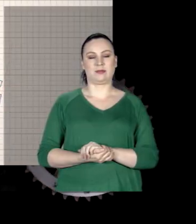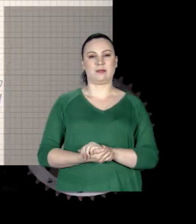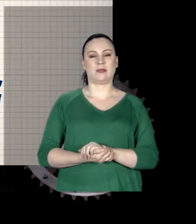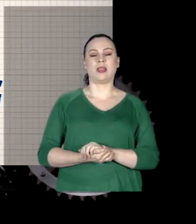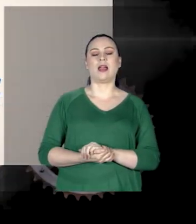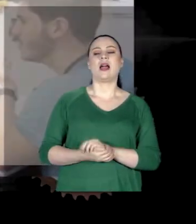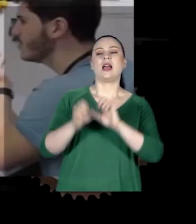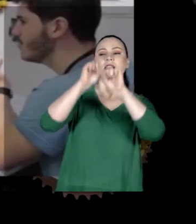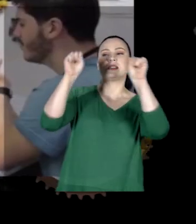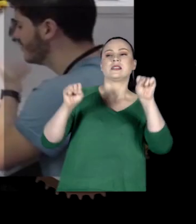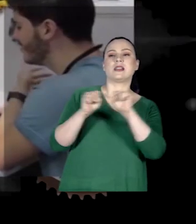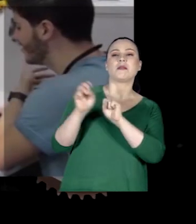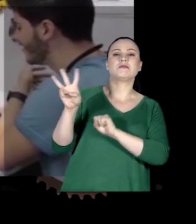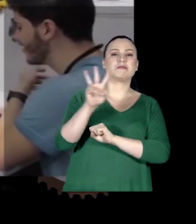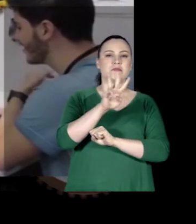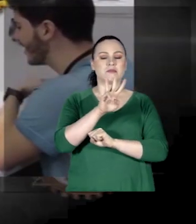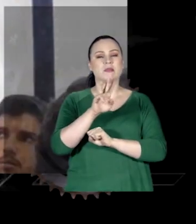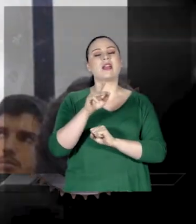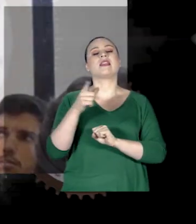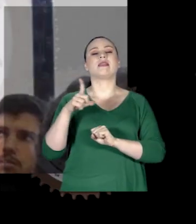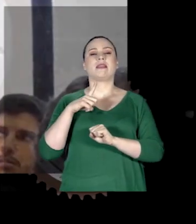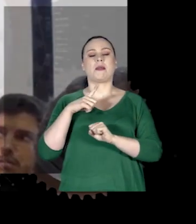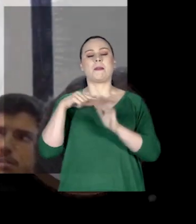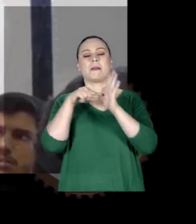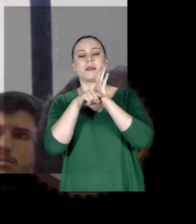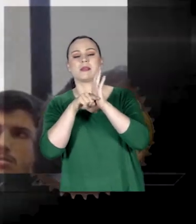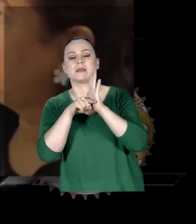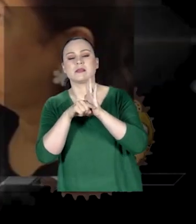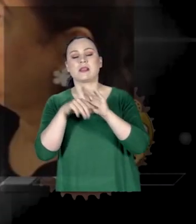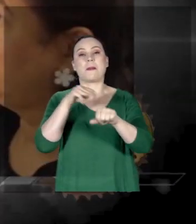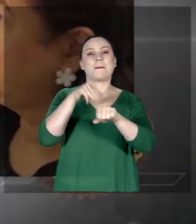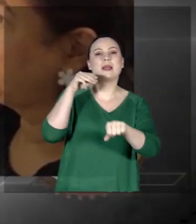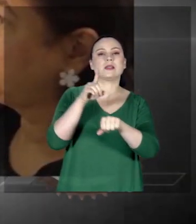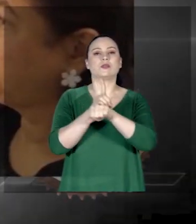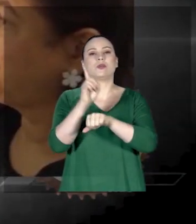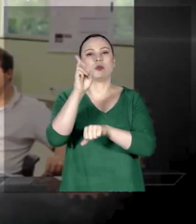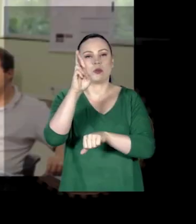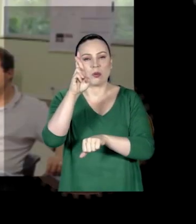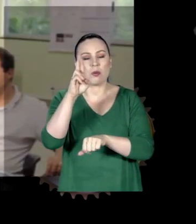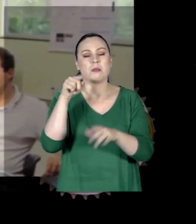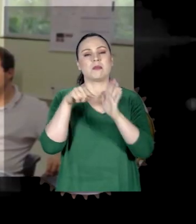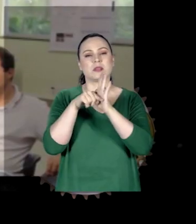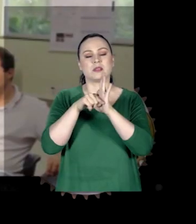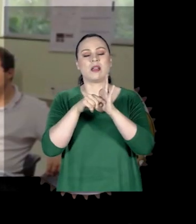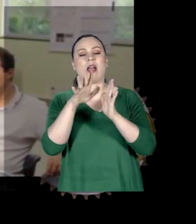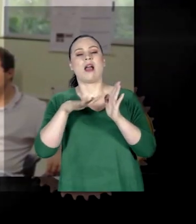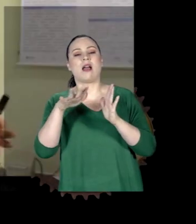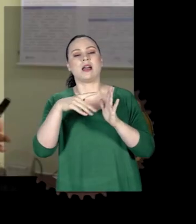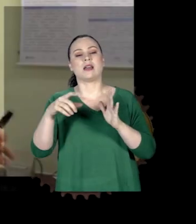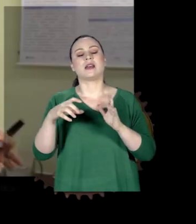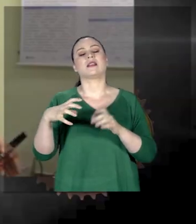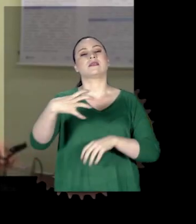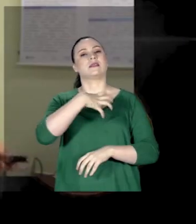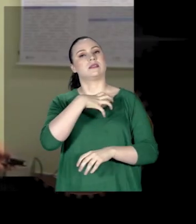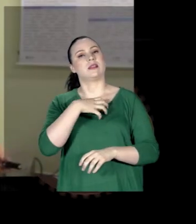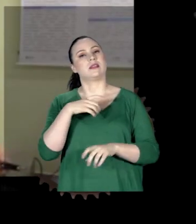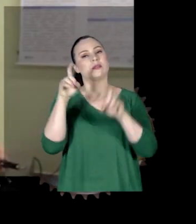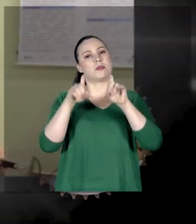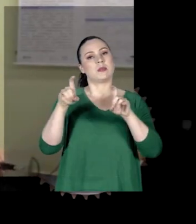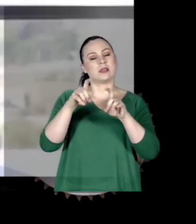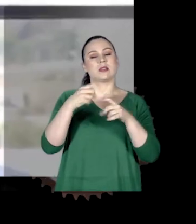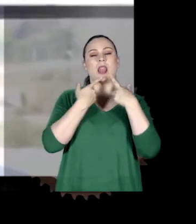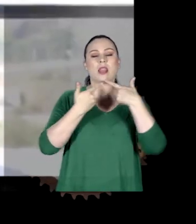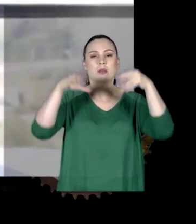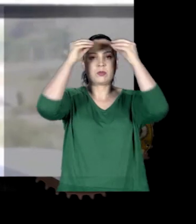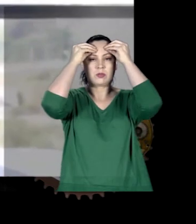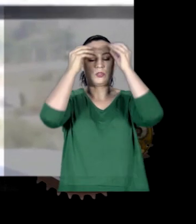Cefete. A plataforma nasceu de pesquisa envolvendo mestres e doutores nas áreas de ciência da computação e linguística,